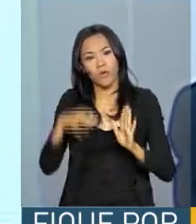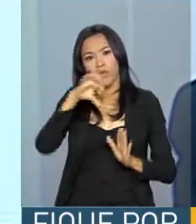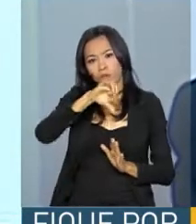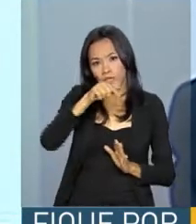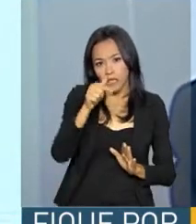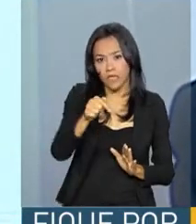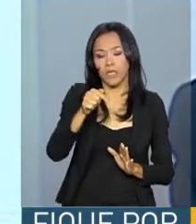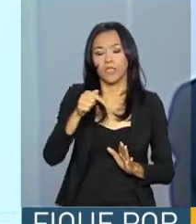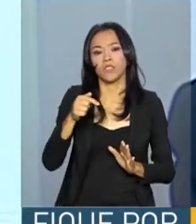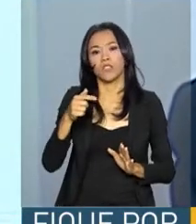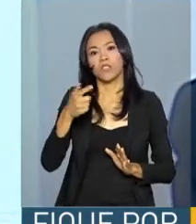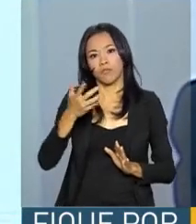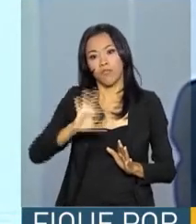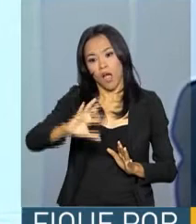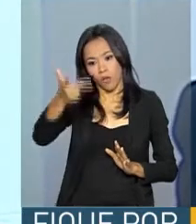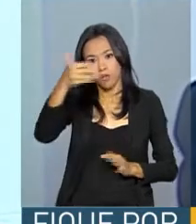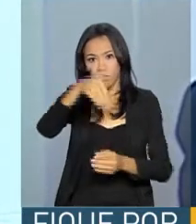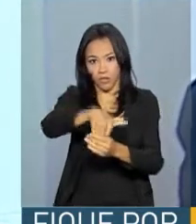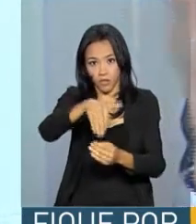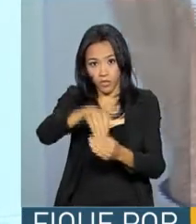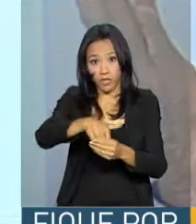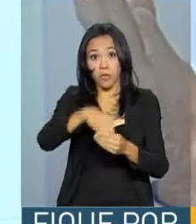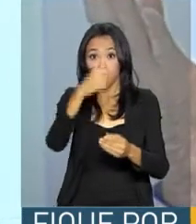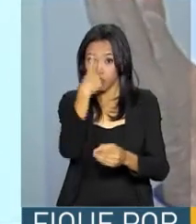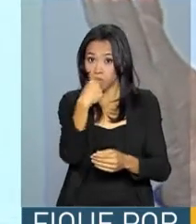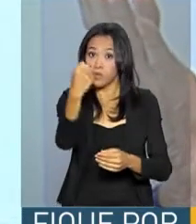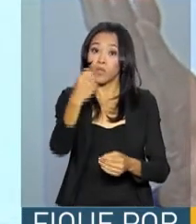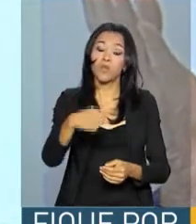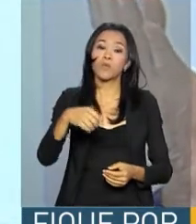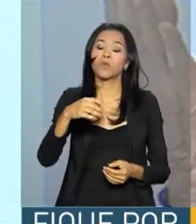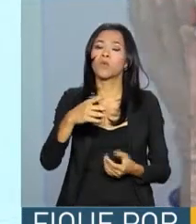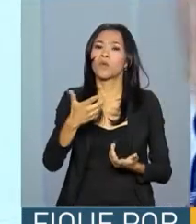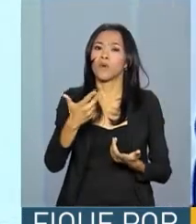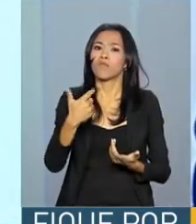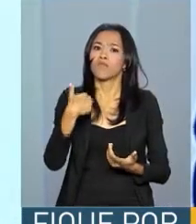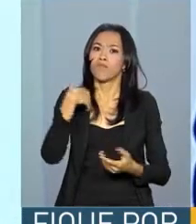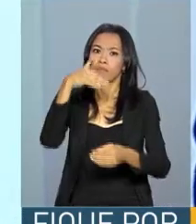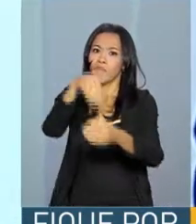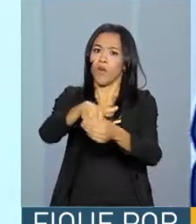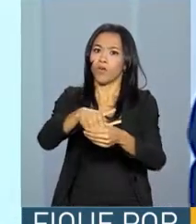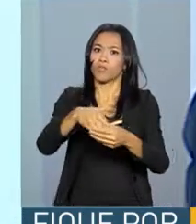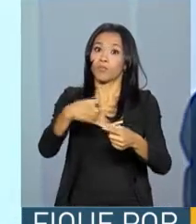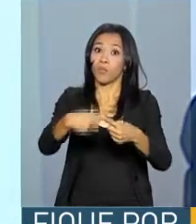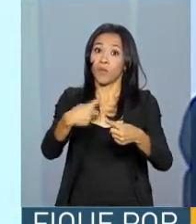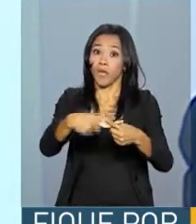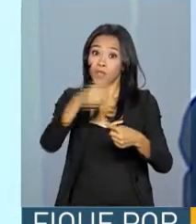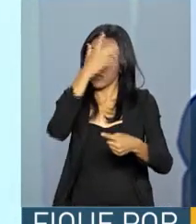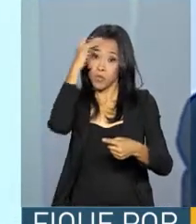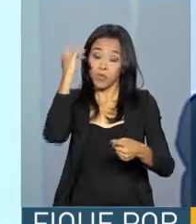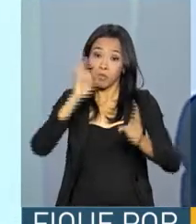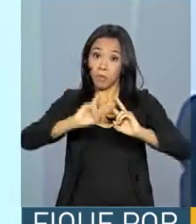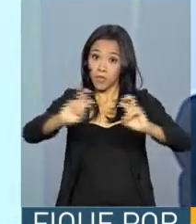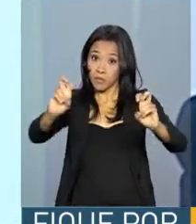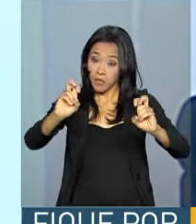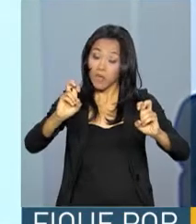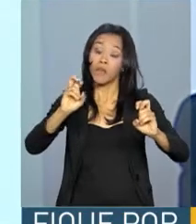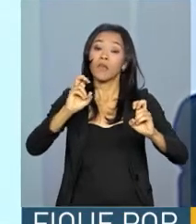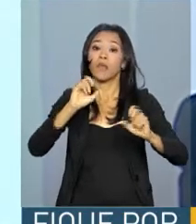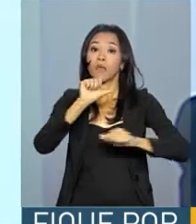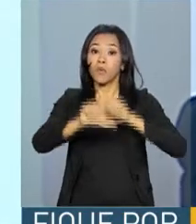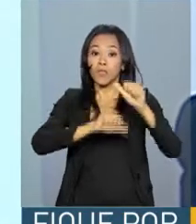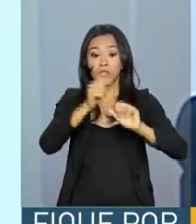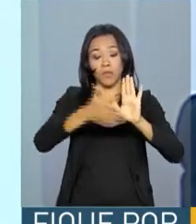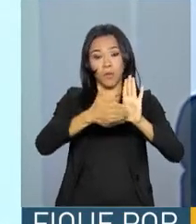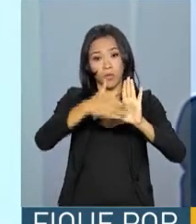97 vieram as eleições, eu fui eleito com 206 mil votos, porque as pessoas perceberam que a reforma da Previdência não era